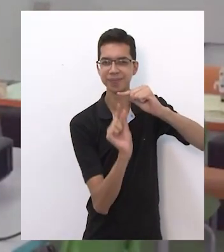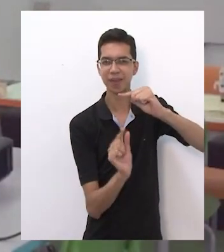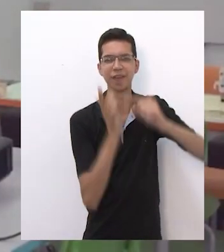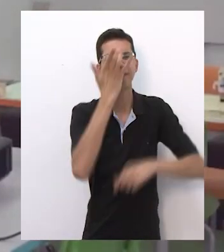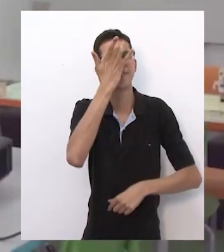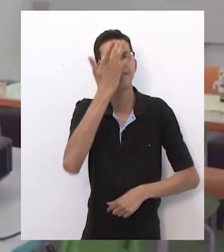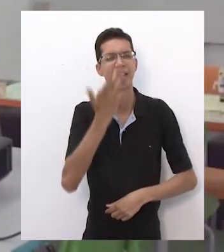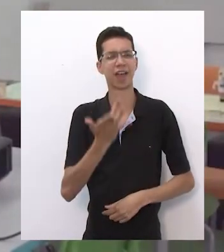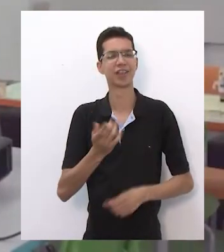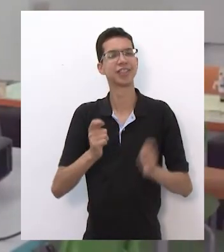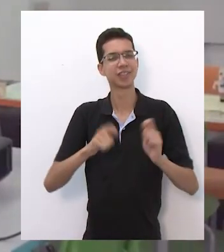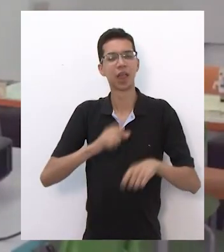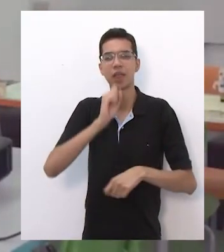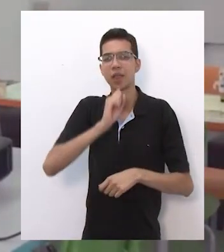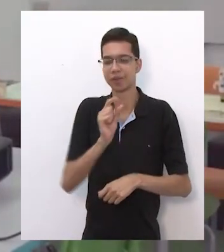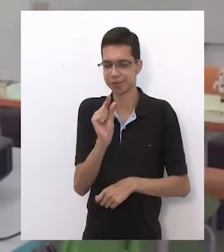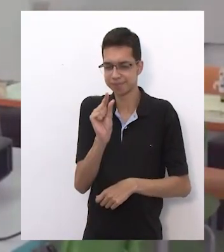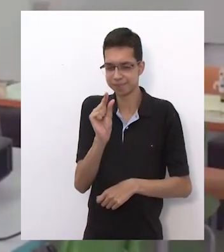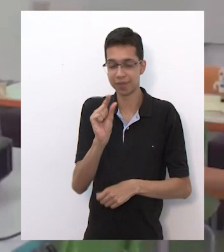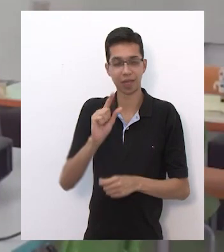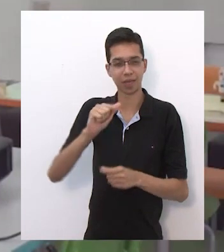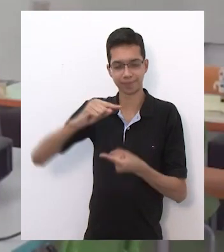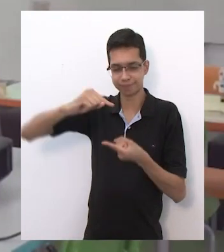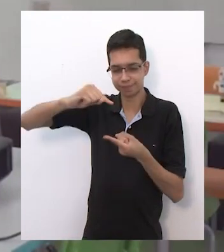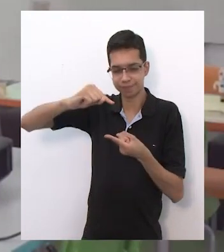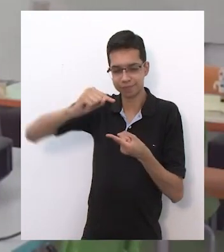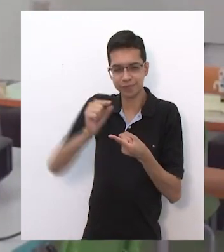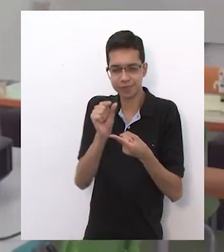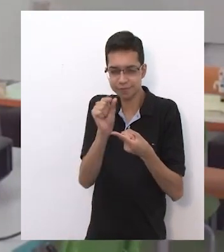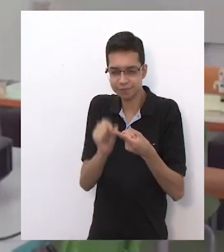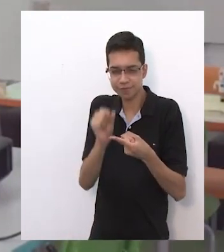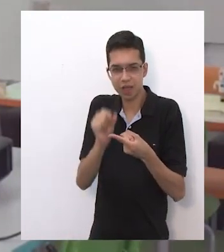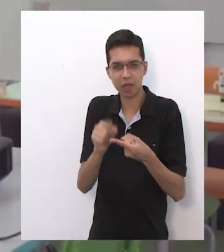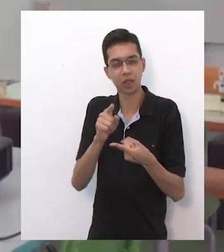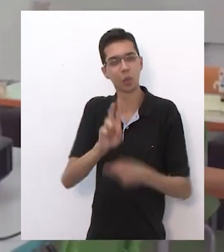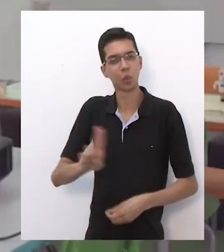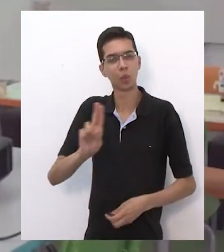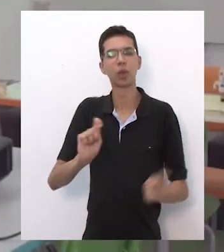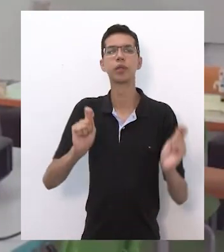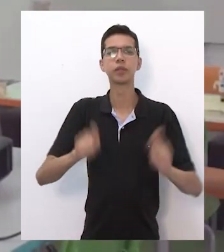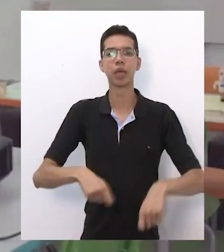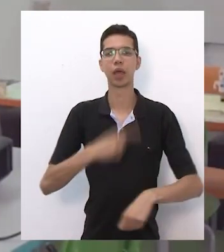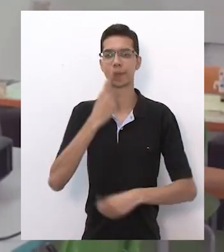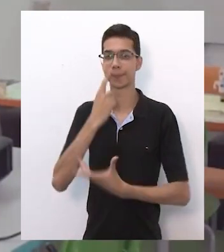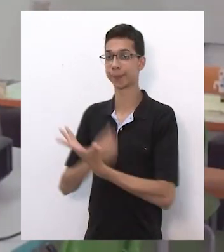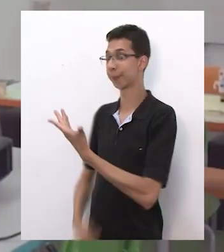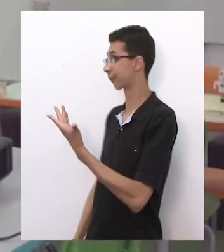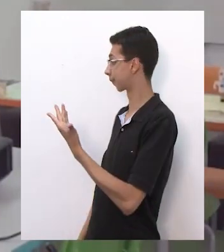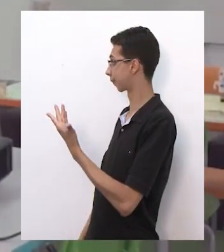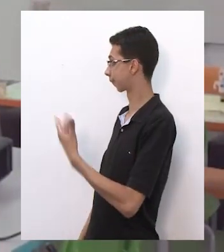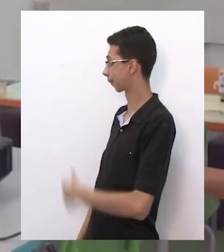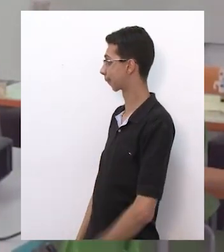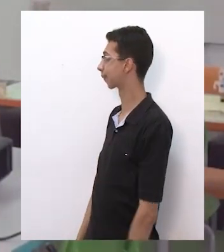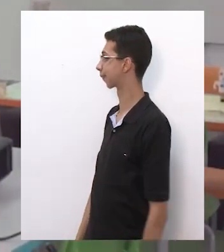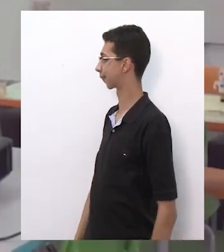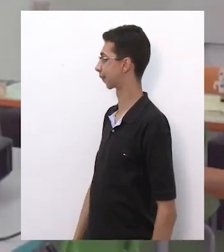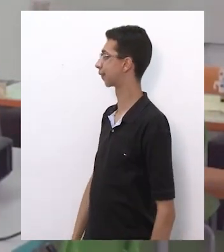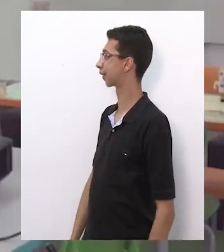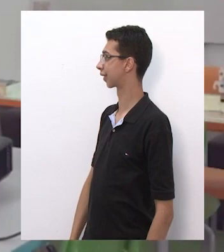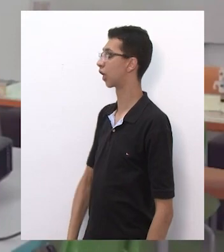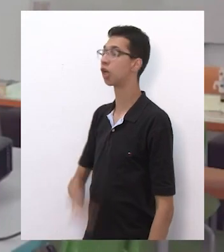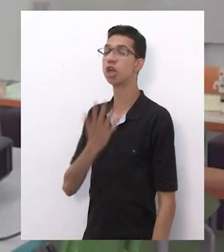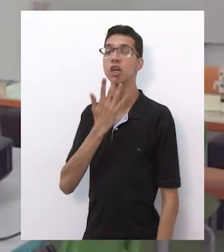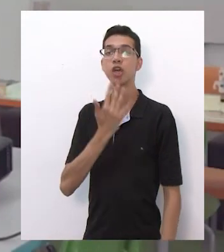computadores para os alunos, então vocês podem utilizar essa ideia. Pintei esses palitos de sorvete com cores